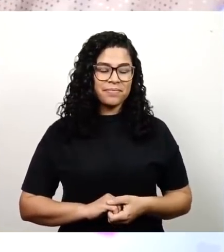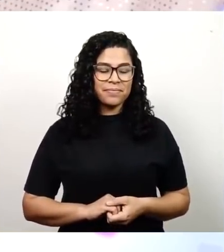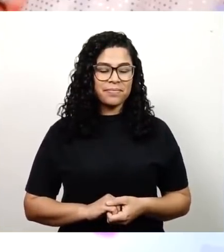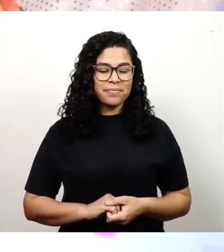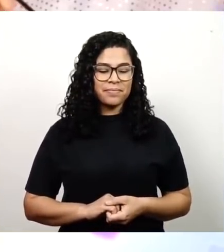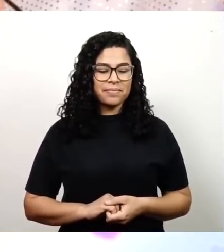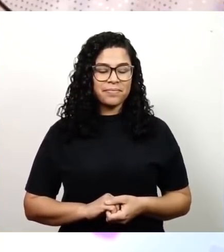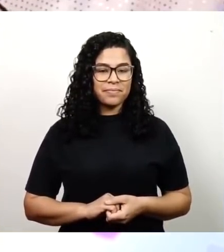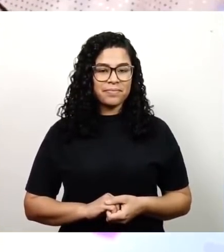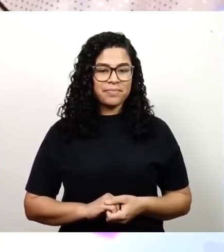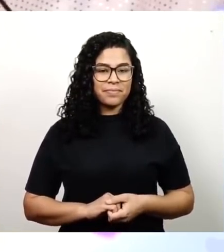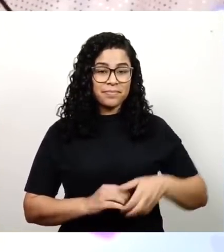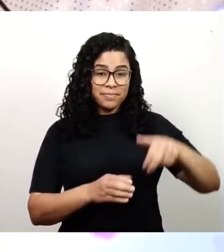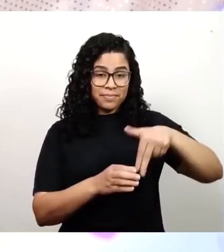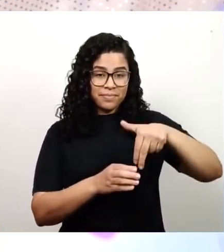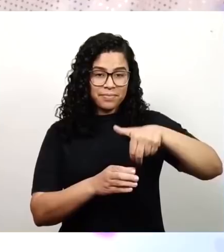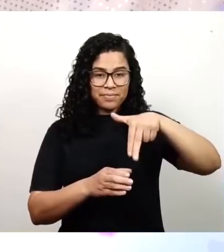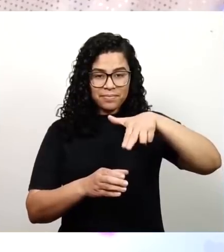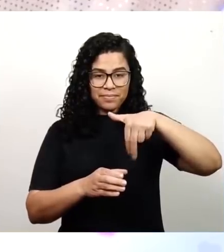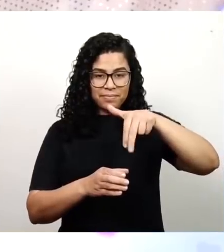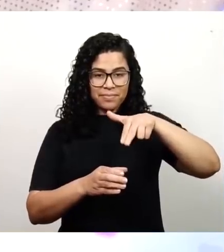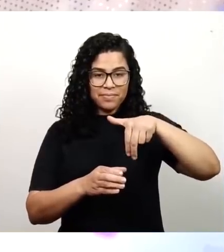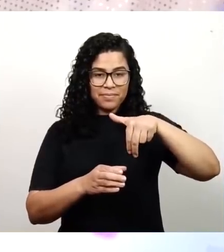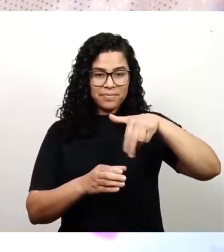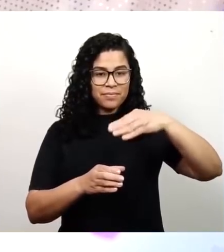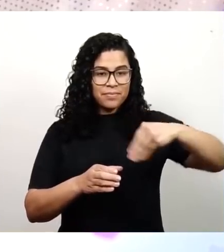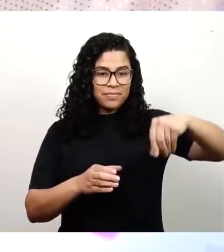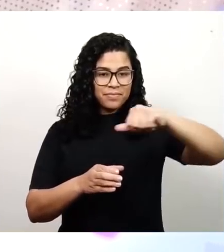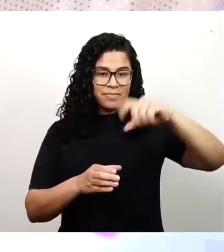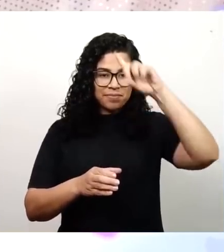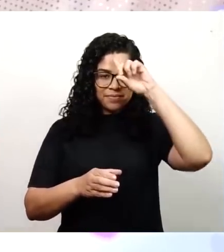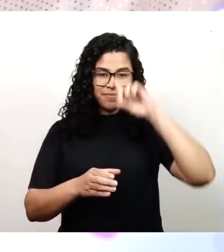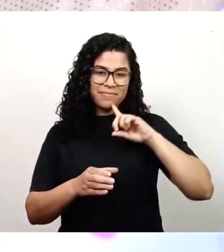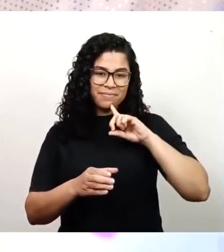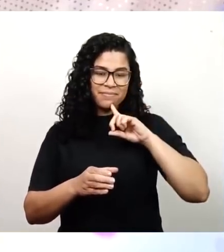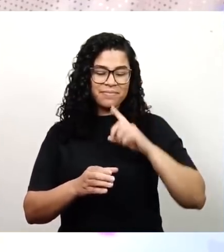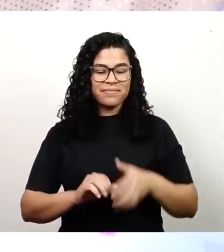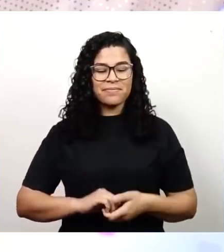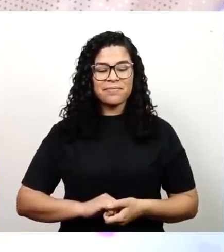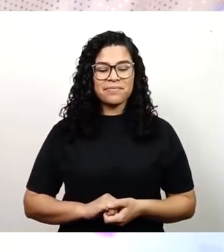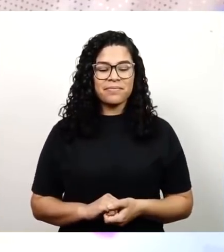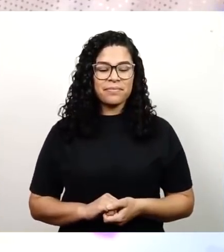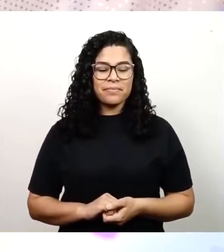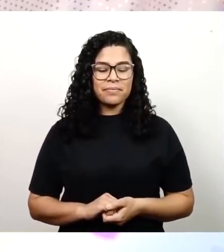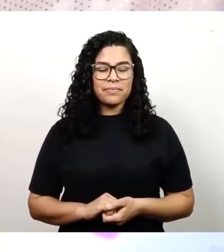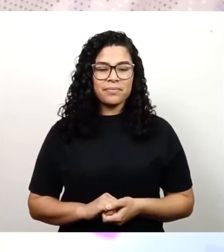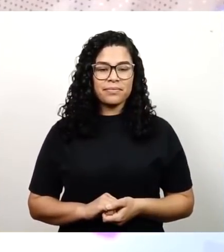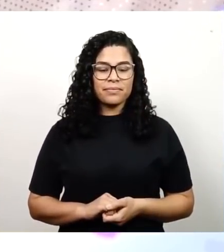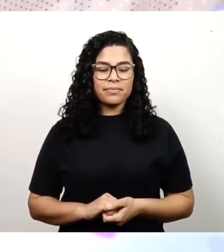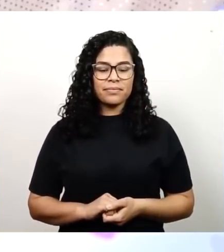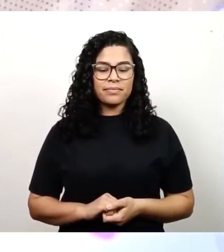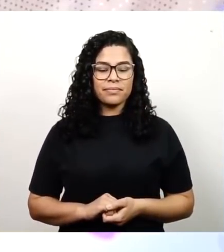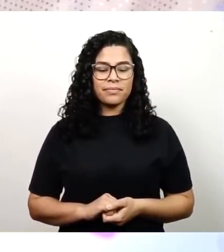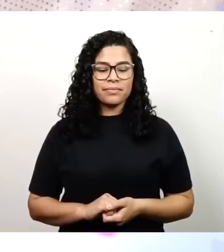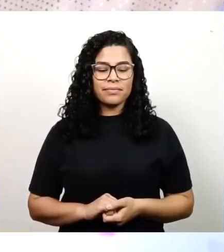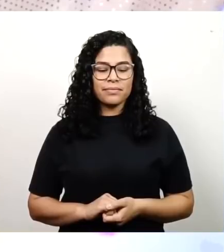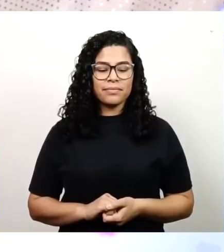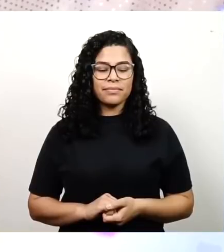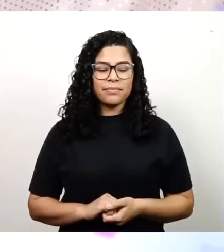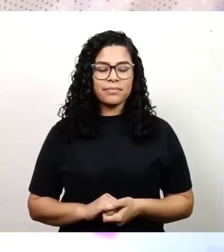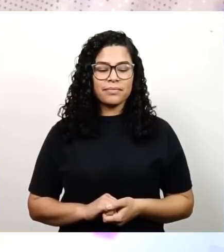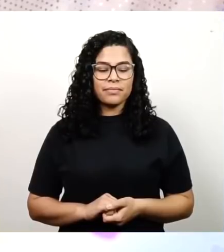sua nova tinta, feita de açafrão da terra, de cúrcuma.